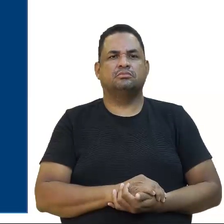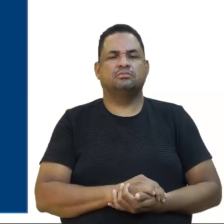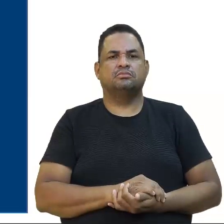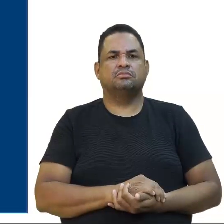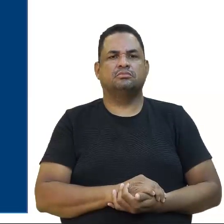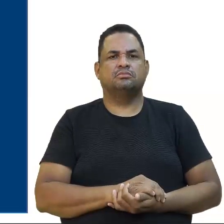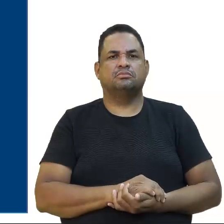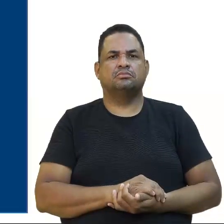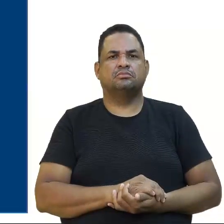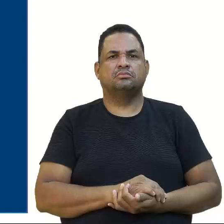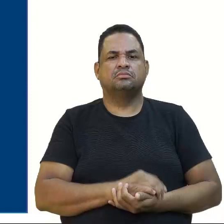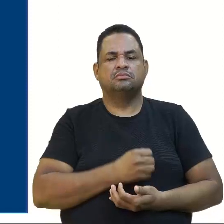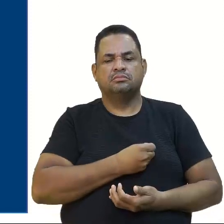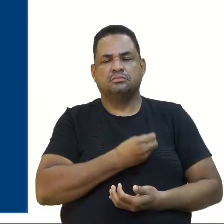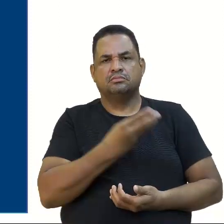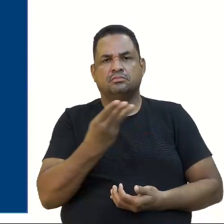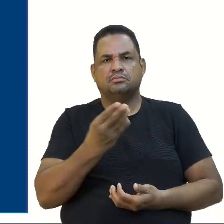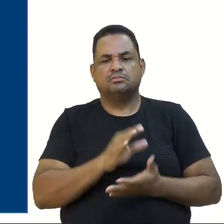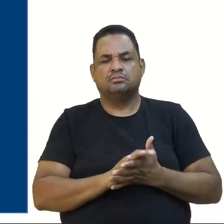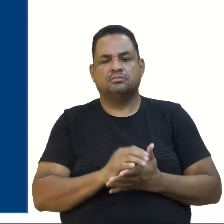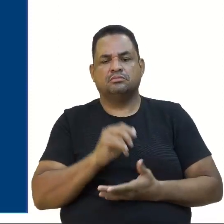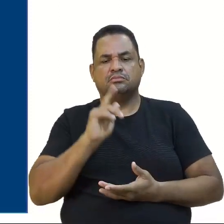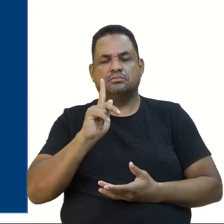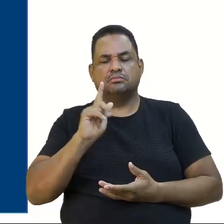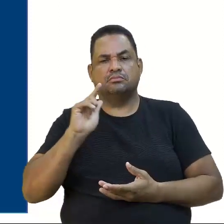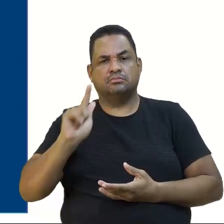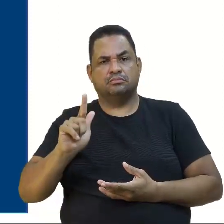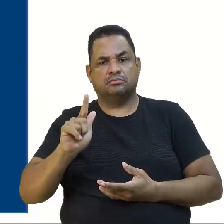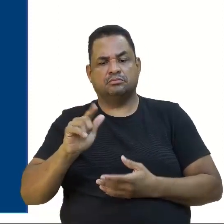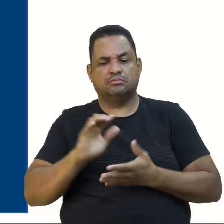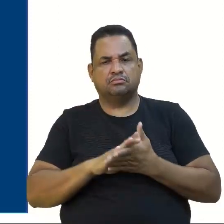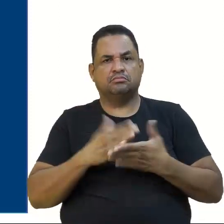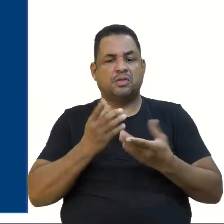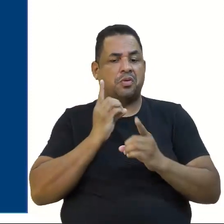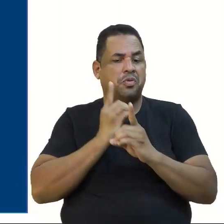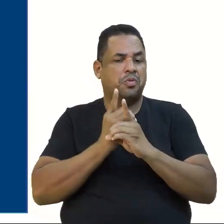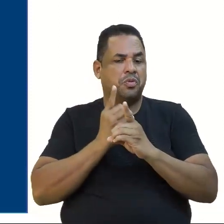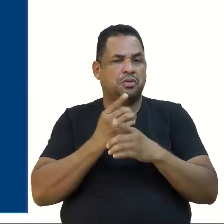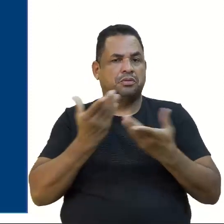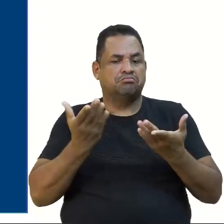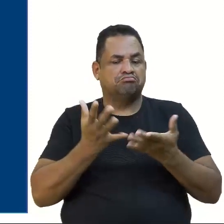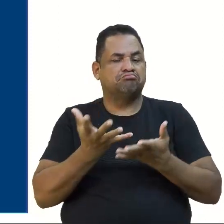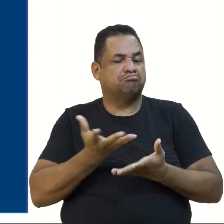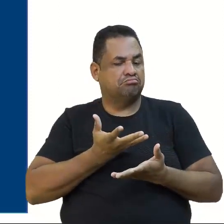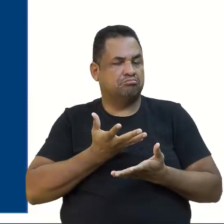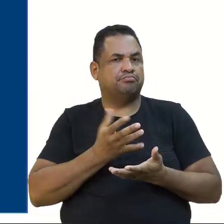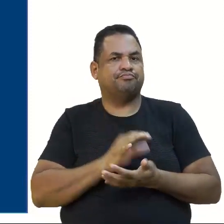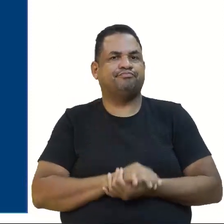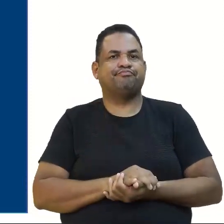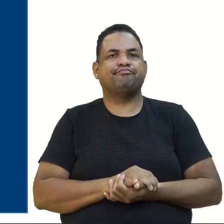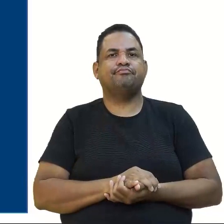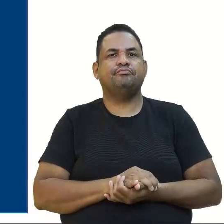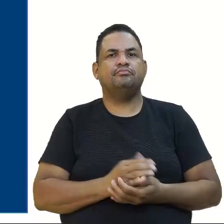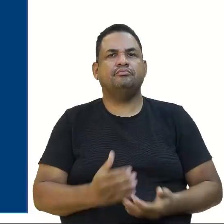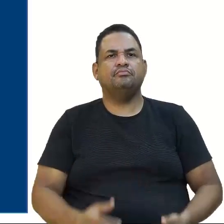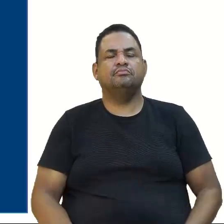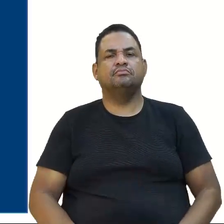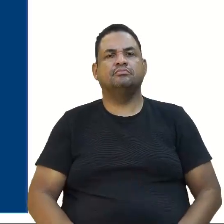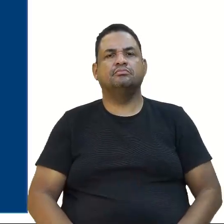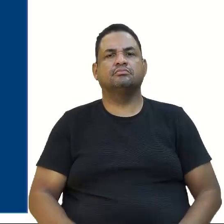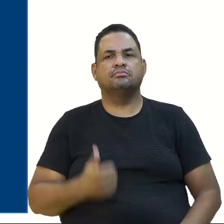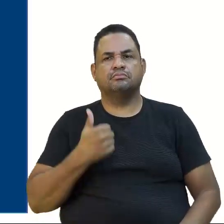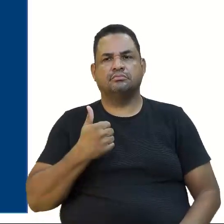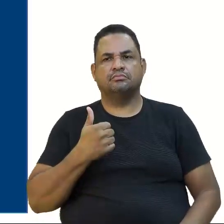a quantidade de quilos de carne comprada, de quilos que eu vou gastar, tá bom? Beleza. Beleza?